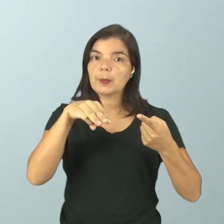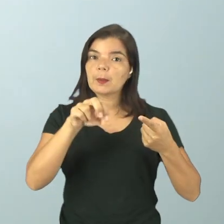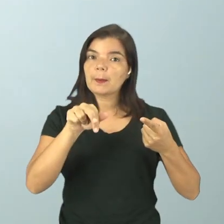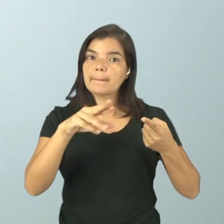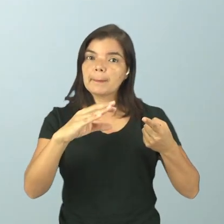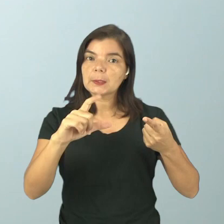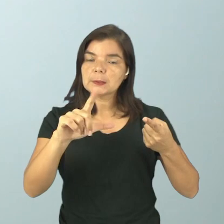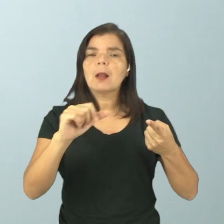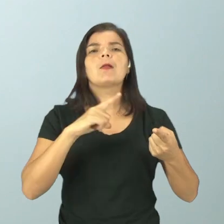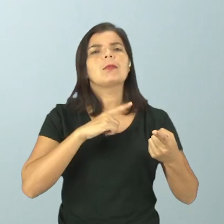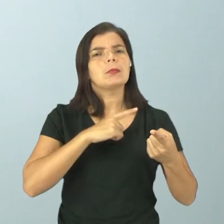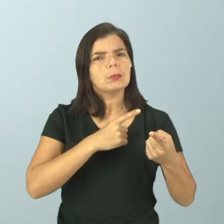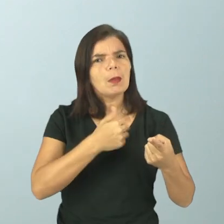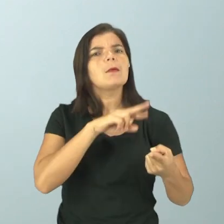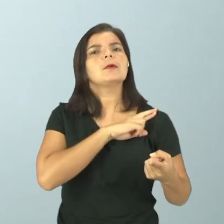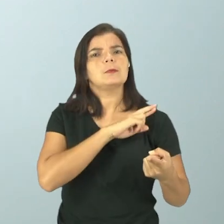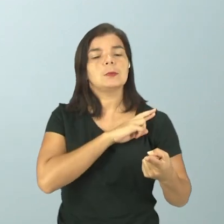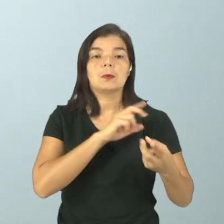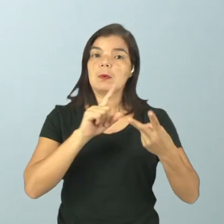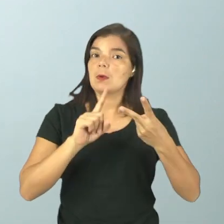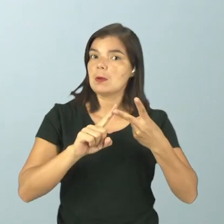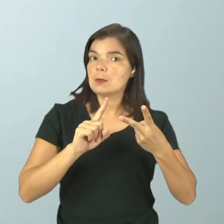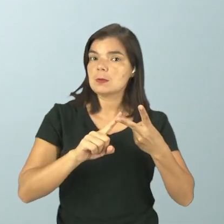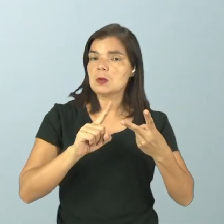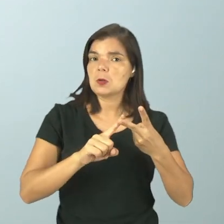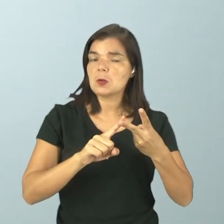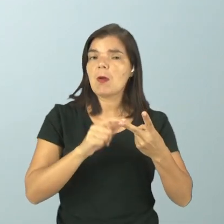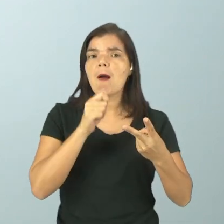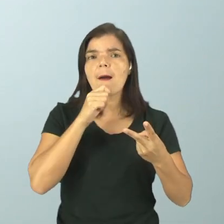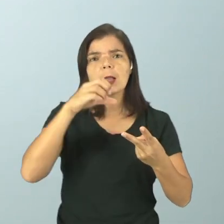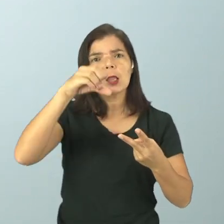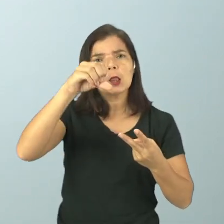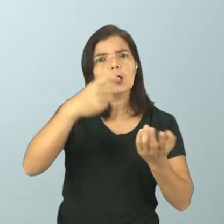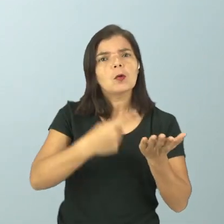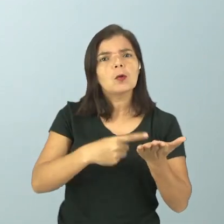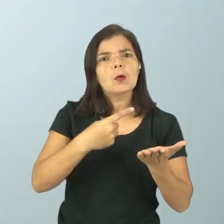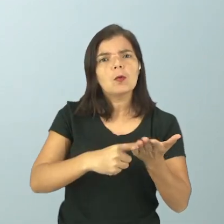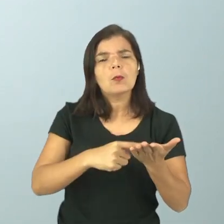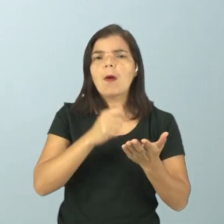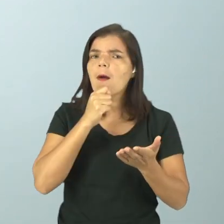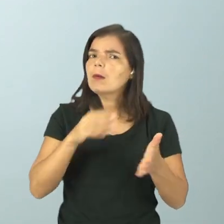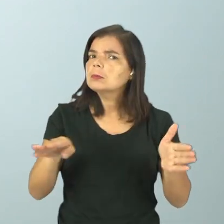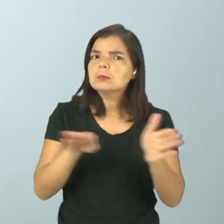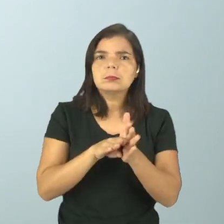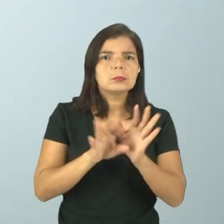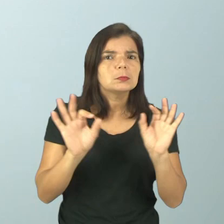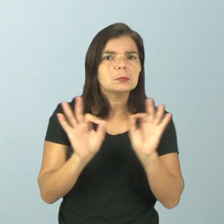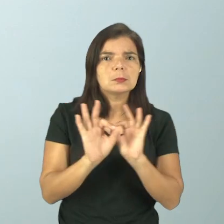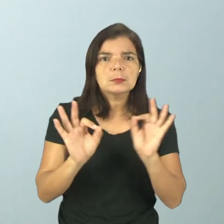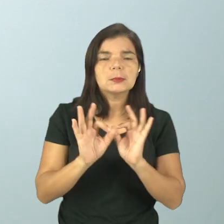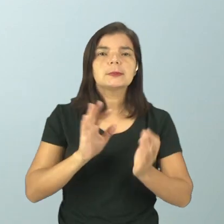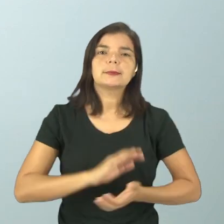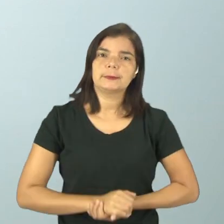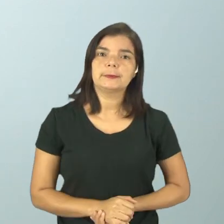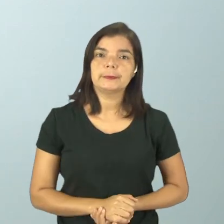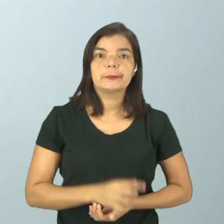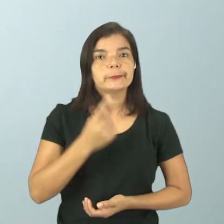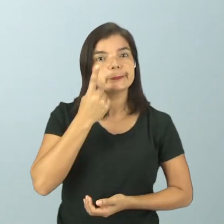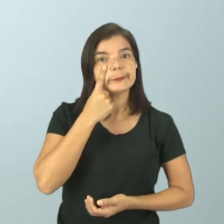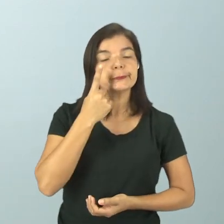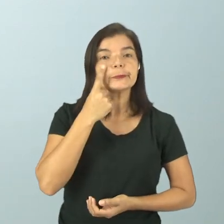Marcelo tem muita responsabilidade. Segundo, é que deu o horário combinado e o Marcelo não apareceu.